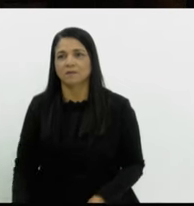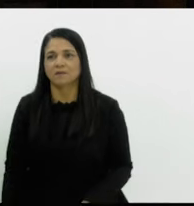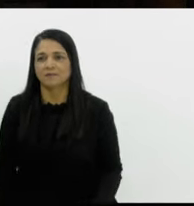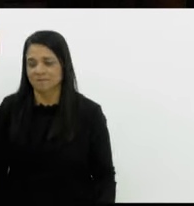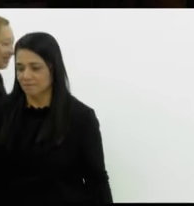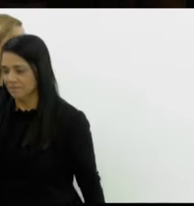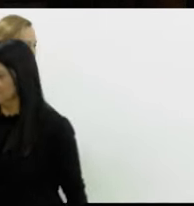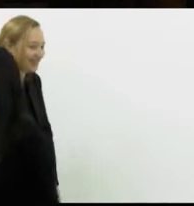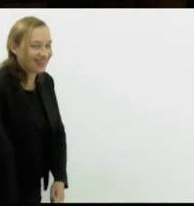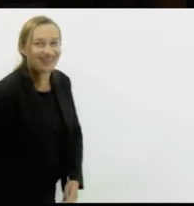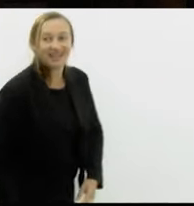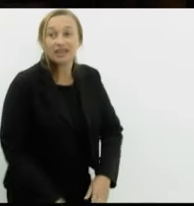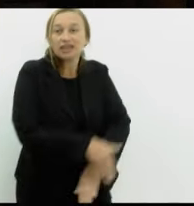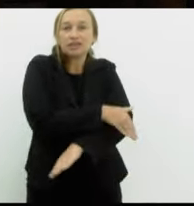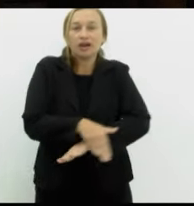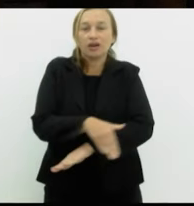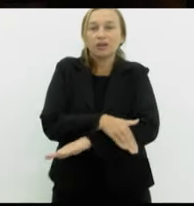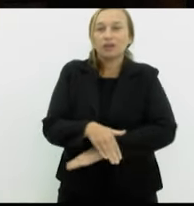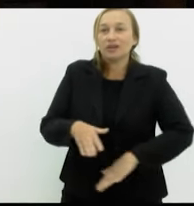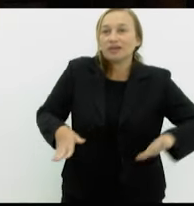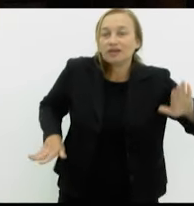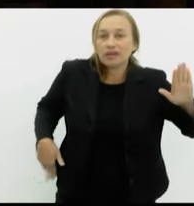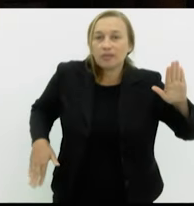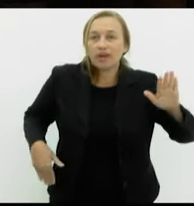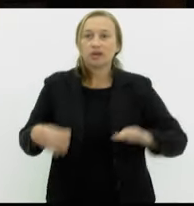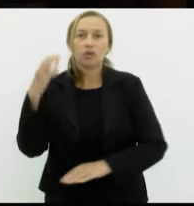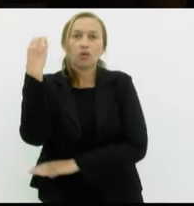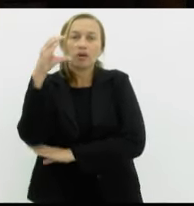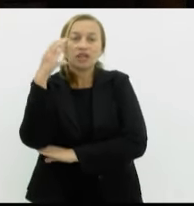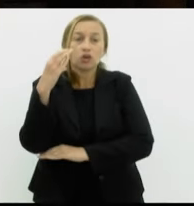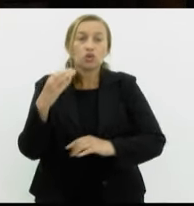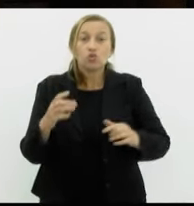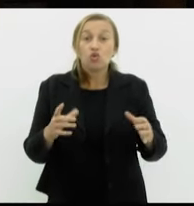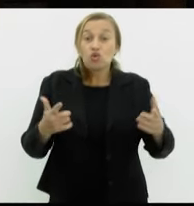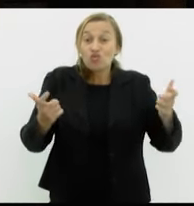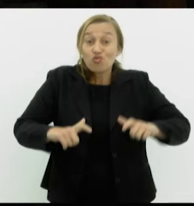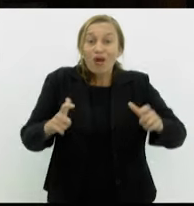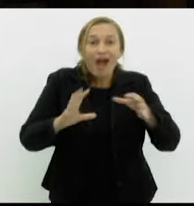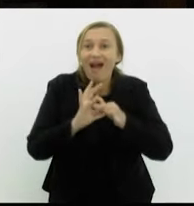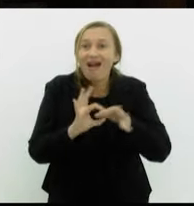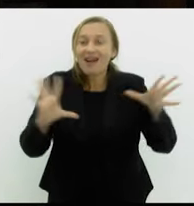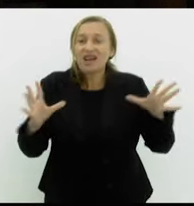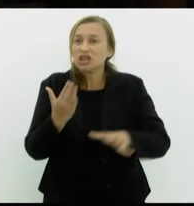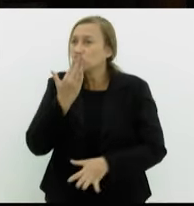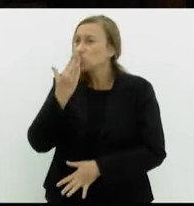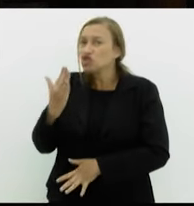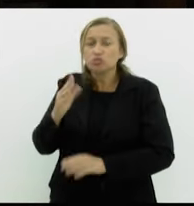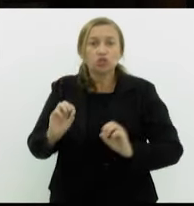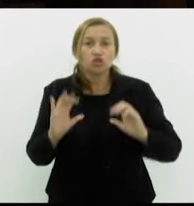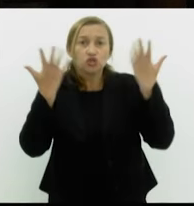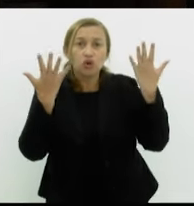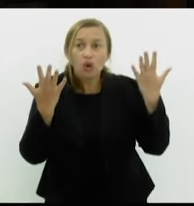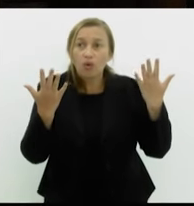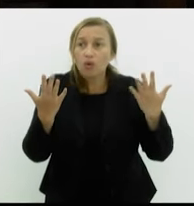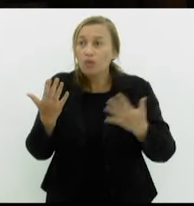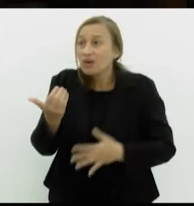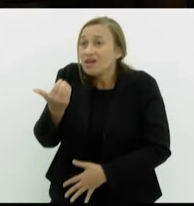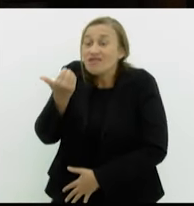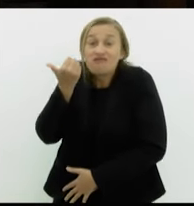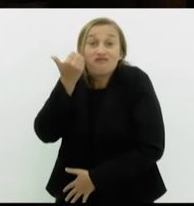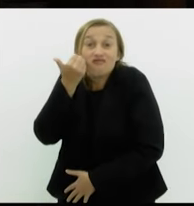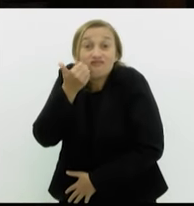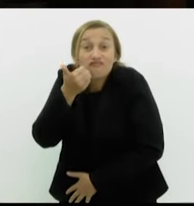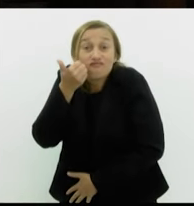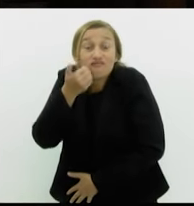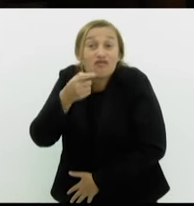na rua, na praia de Copacabana, num local aberto, aquele tipo de show, aquelas cenas horríveis, que